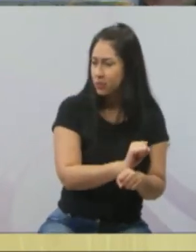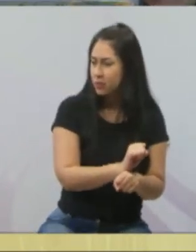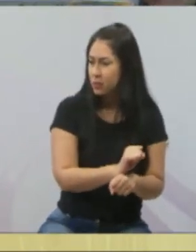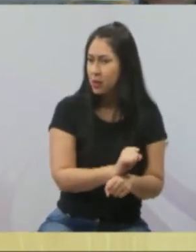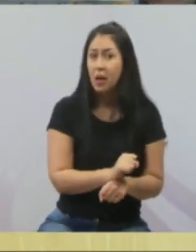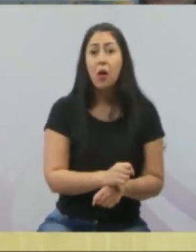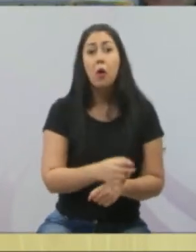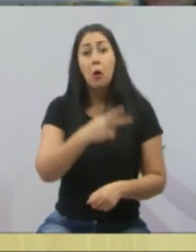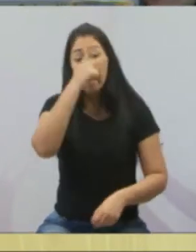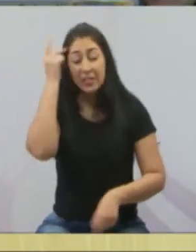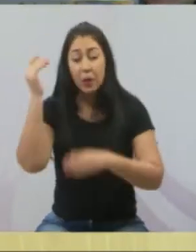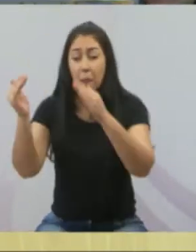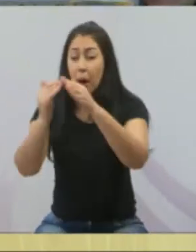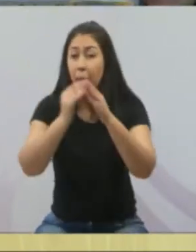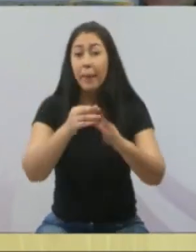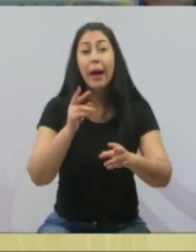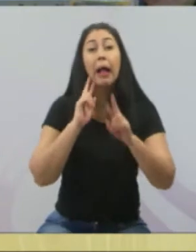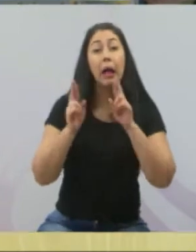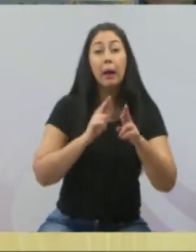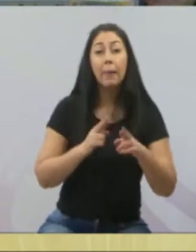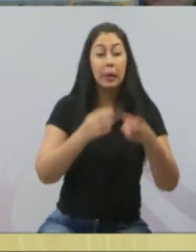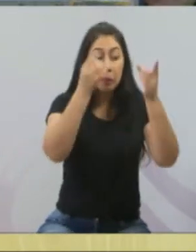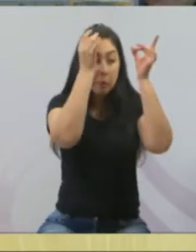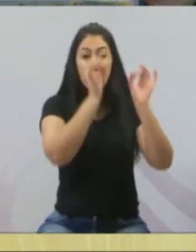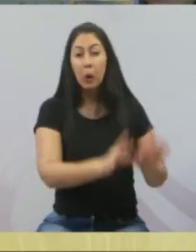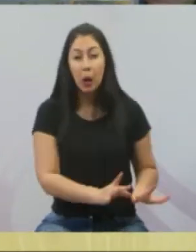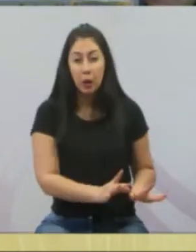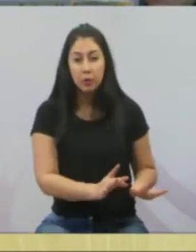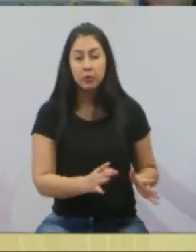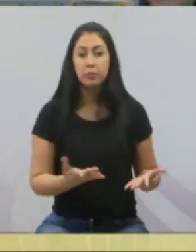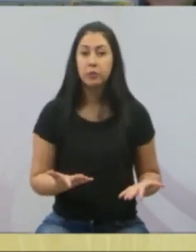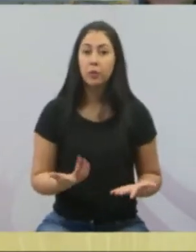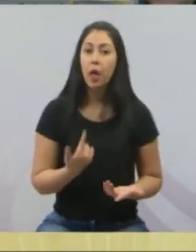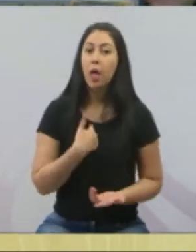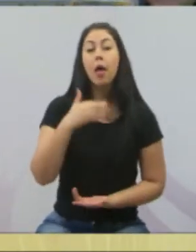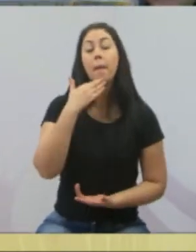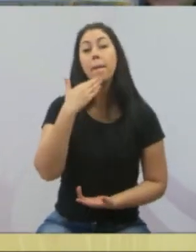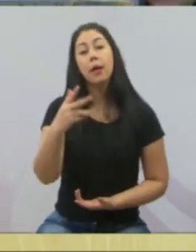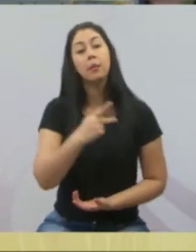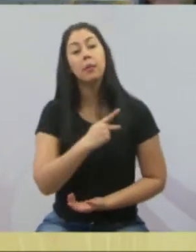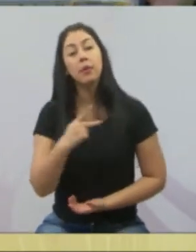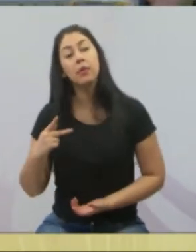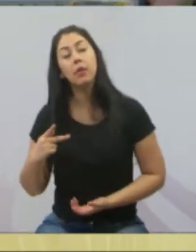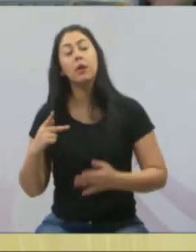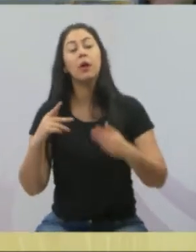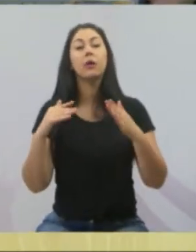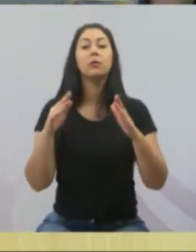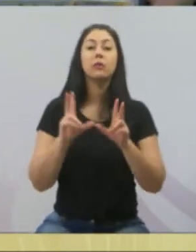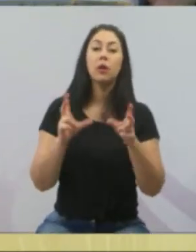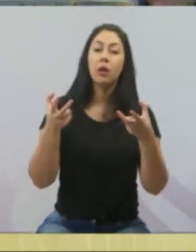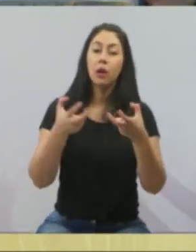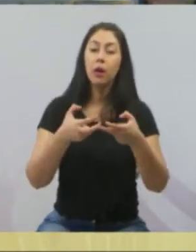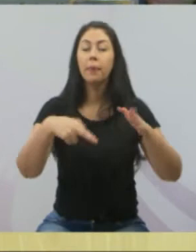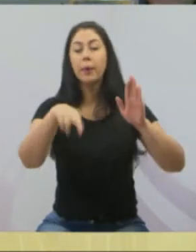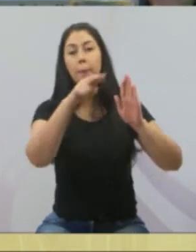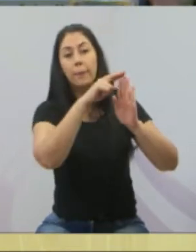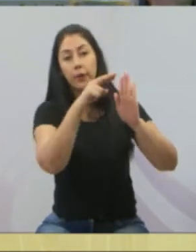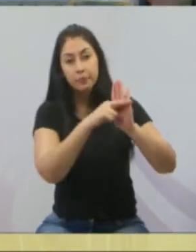no valor maior de porcentagem, e ajuda bastante a cidade. Porque quando eles precisam, nós temos